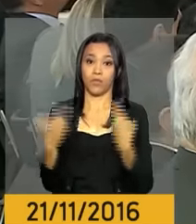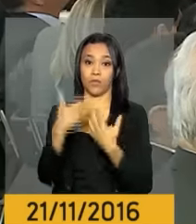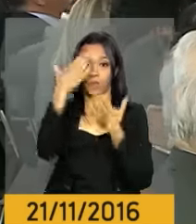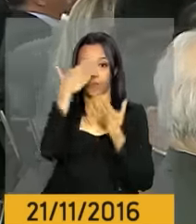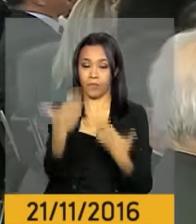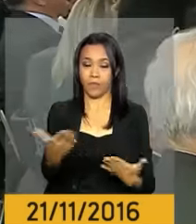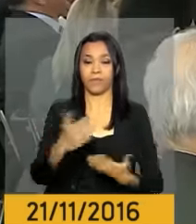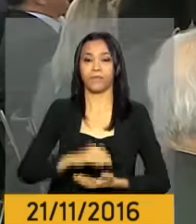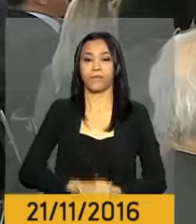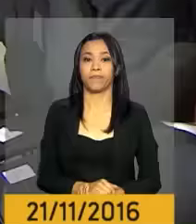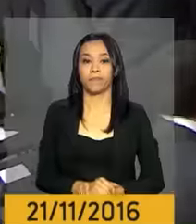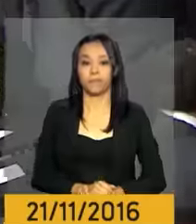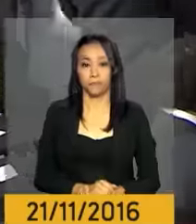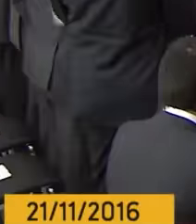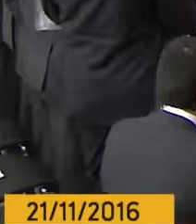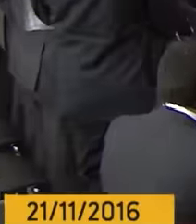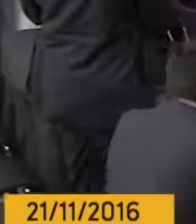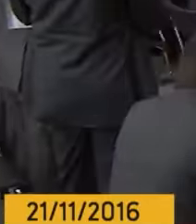obrigado.